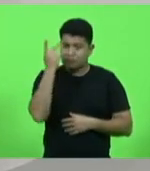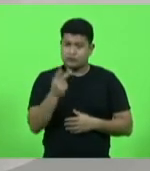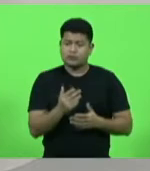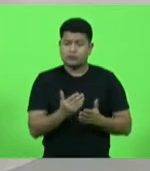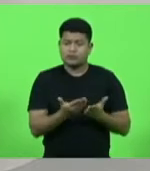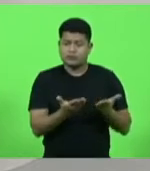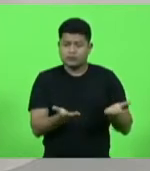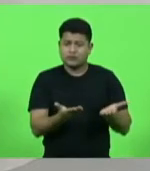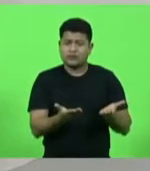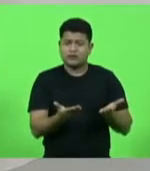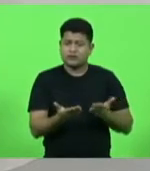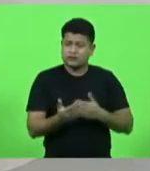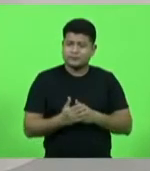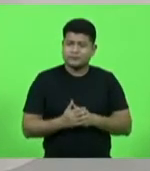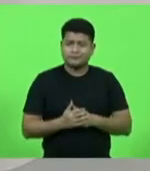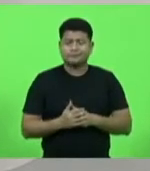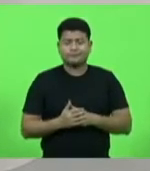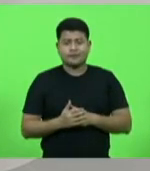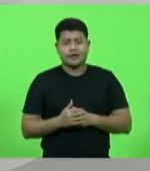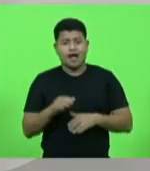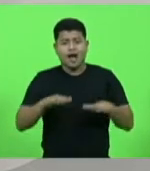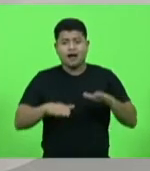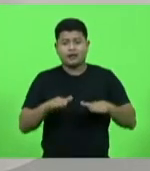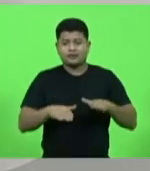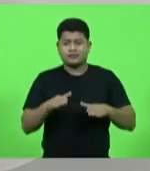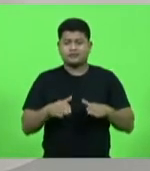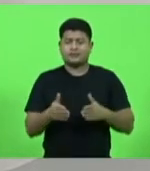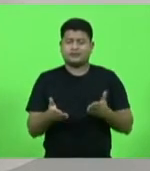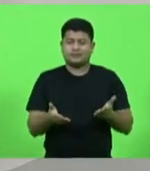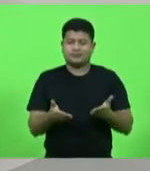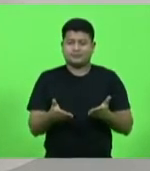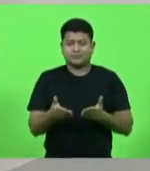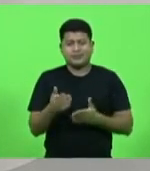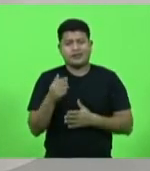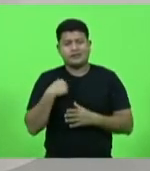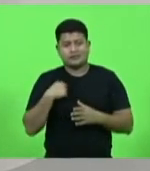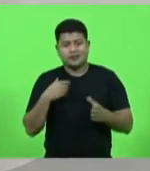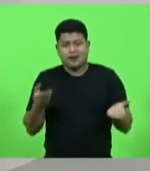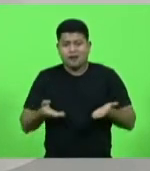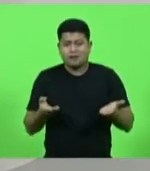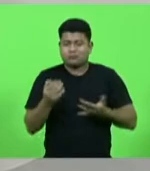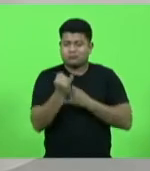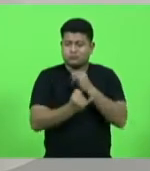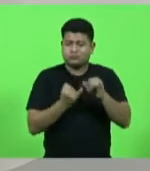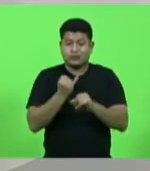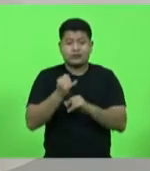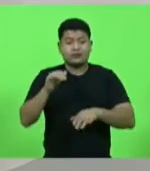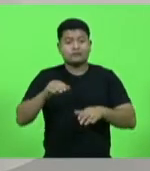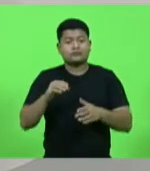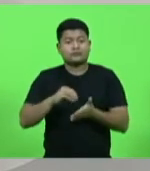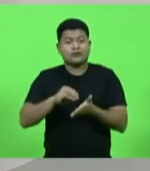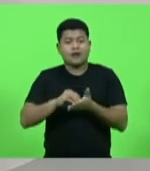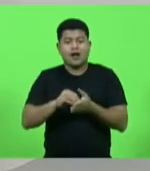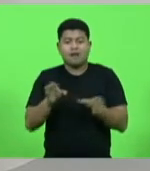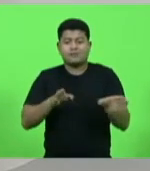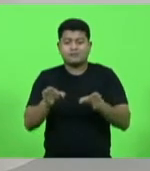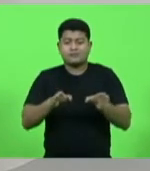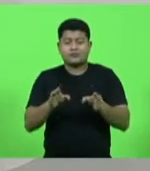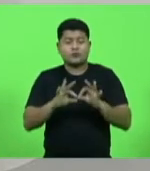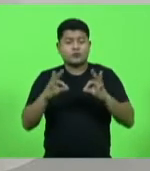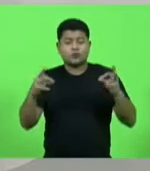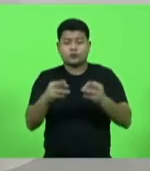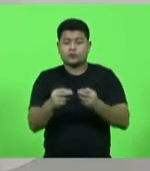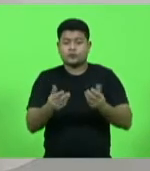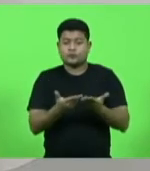na inacessibilidade tecnológica dos brasileiros, nesse caso em específico dos catarinenses, a